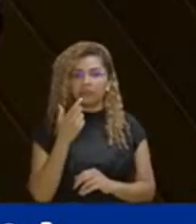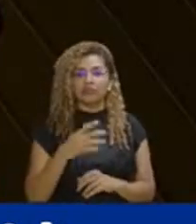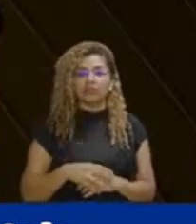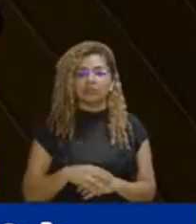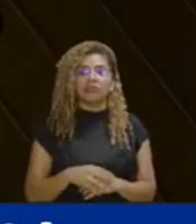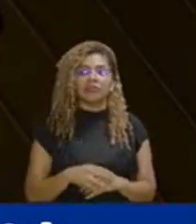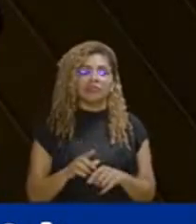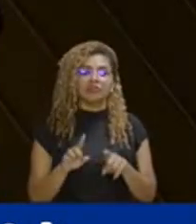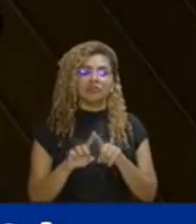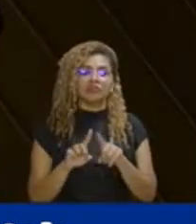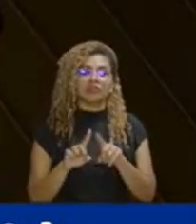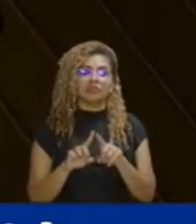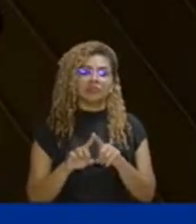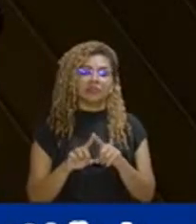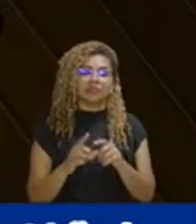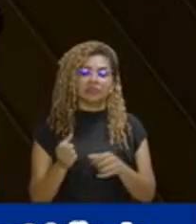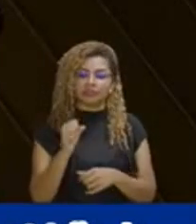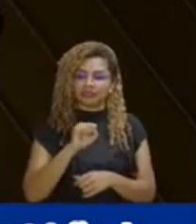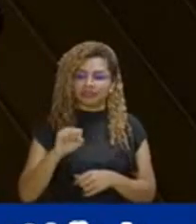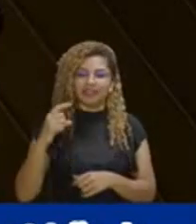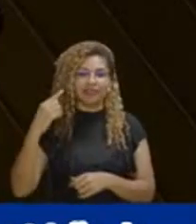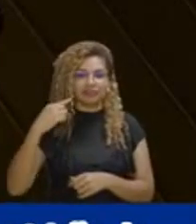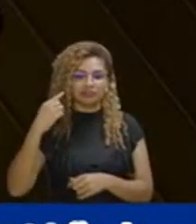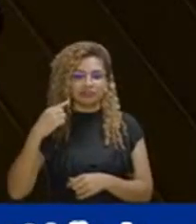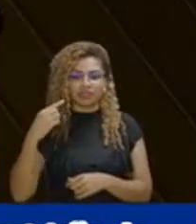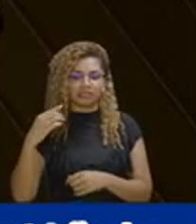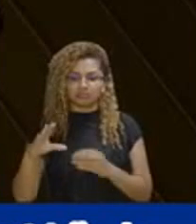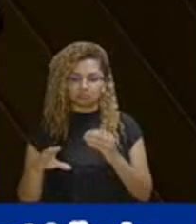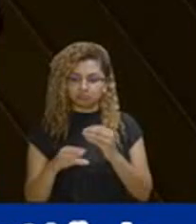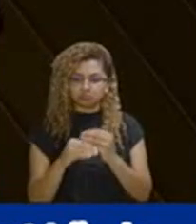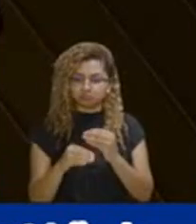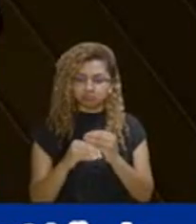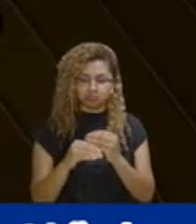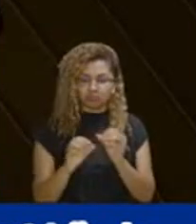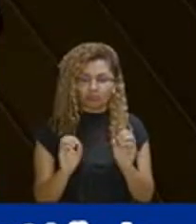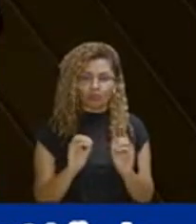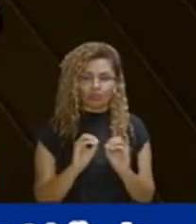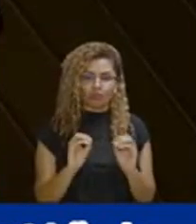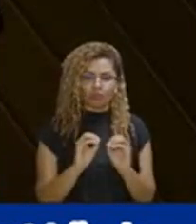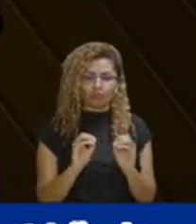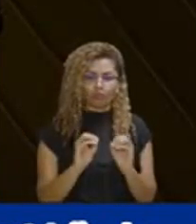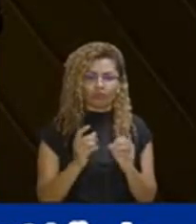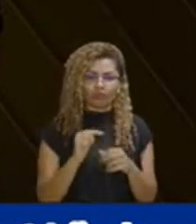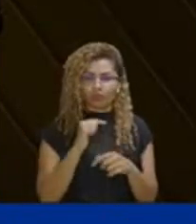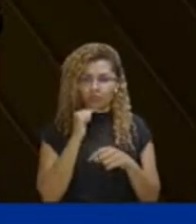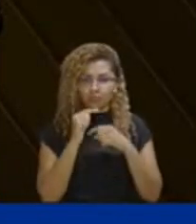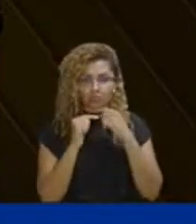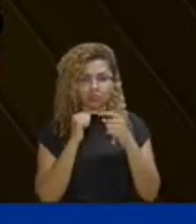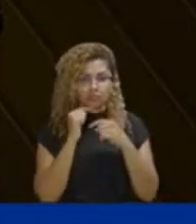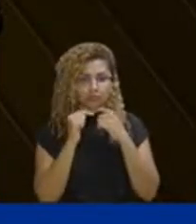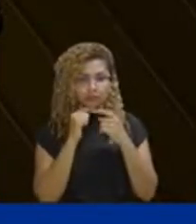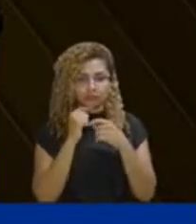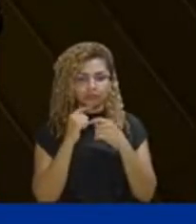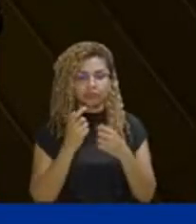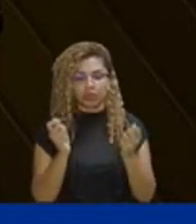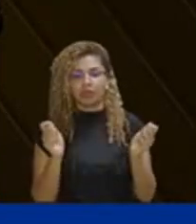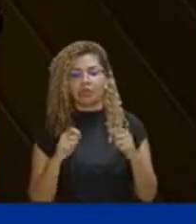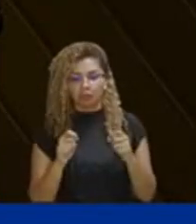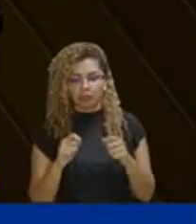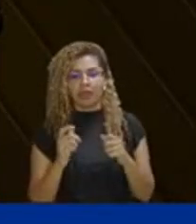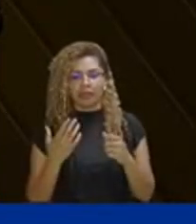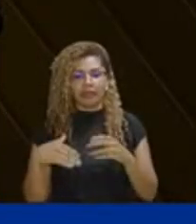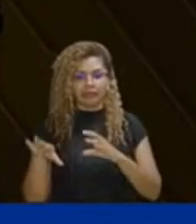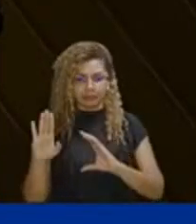da defesa nos autos, não foi juntado sequer um documento capaz de gerar dúvidas quanto à restrição da capacidade eleitoral passiva